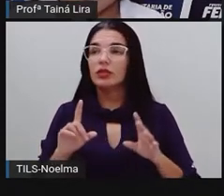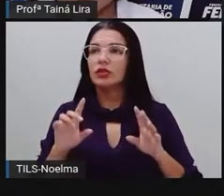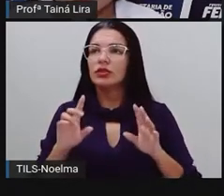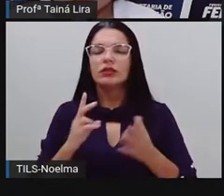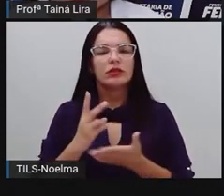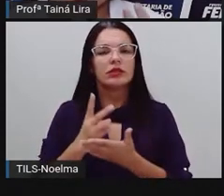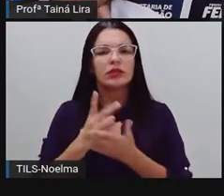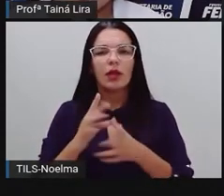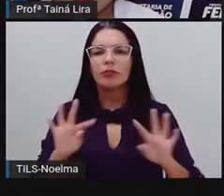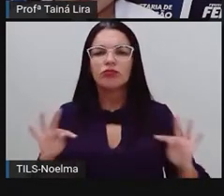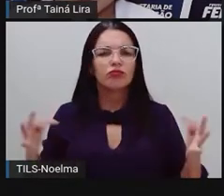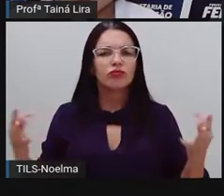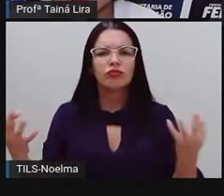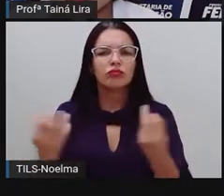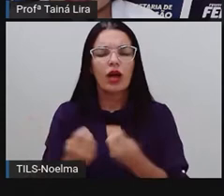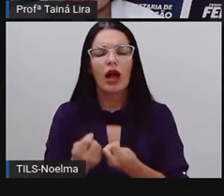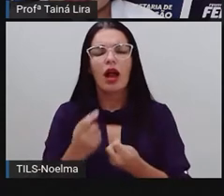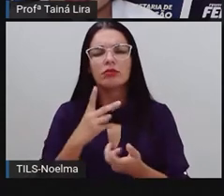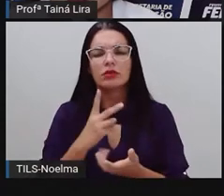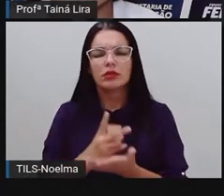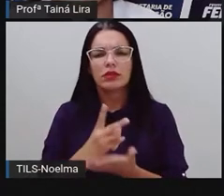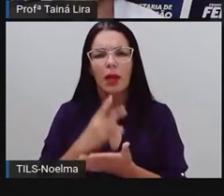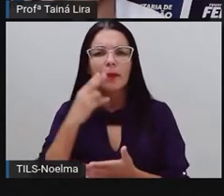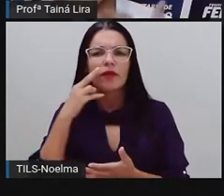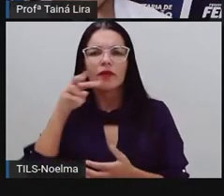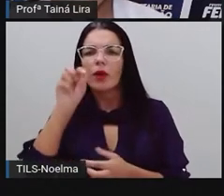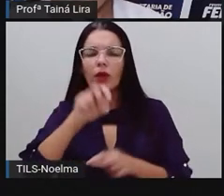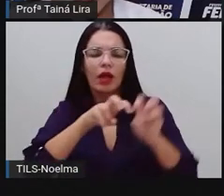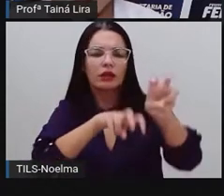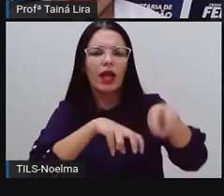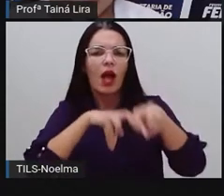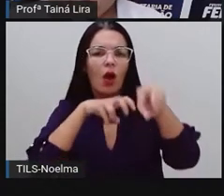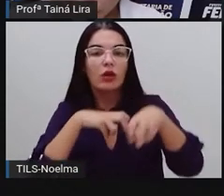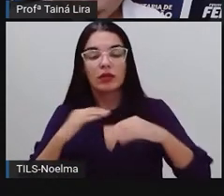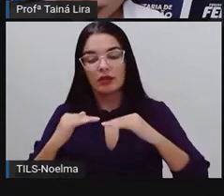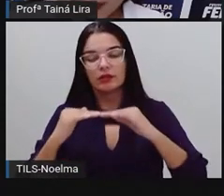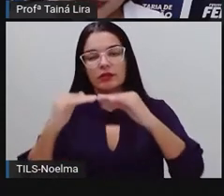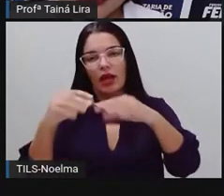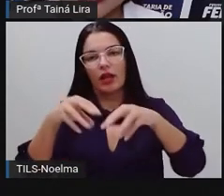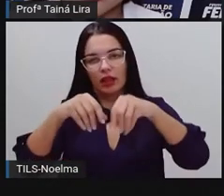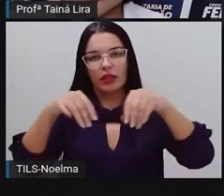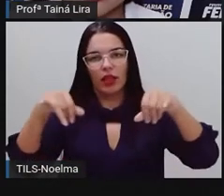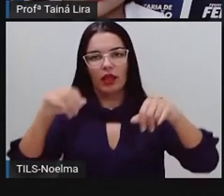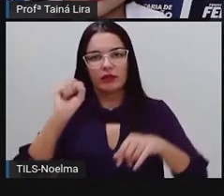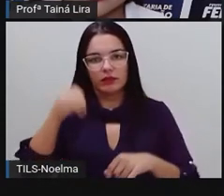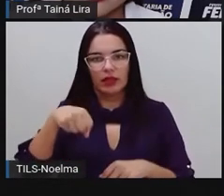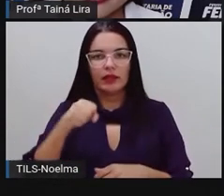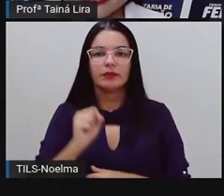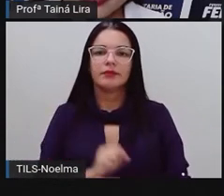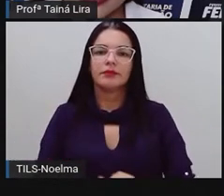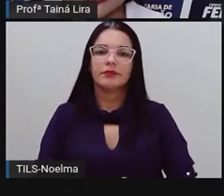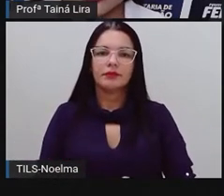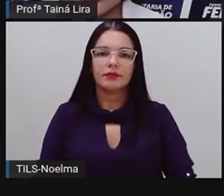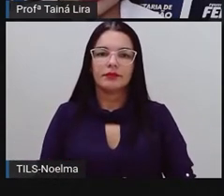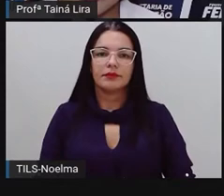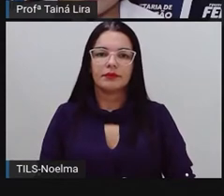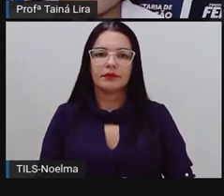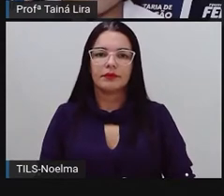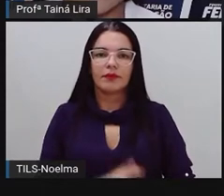é mais fácil encher contra essas estradas de terra na zona rural tá bom e